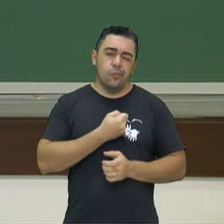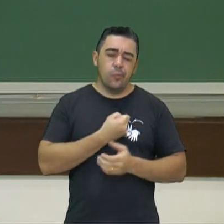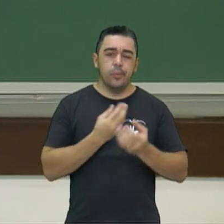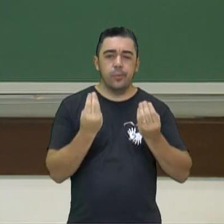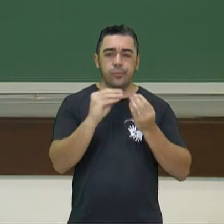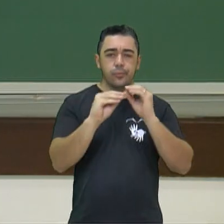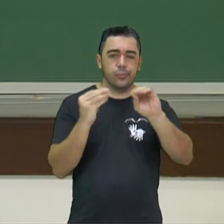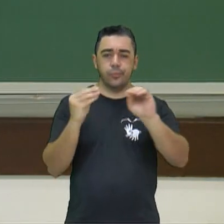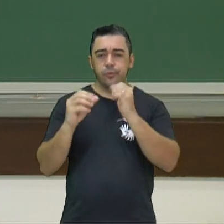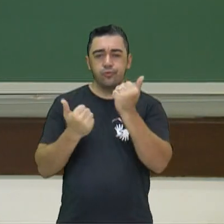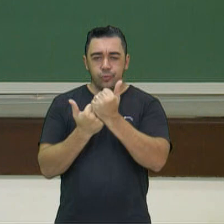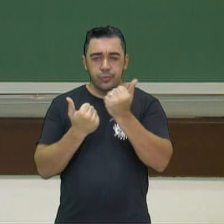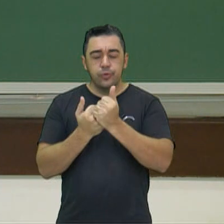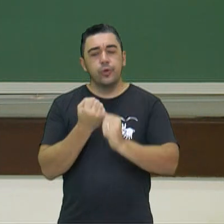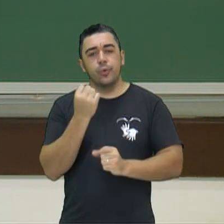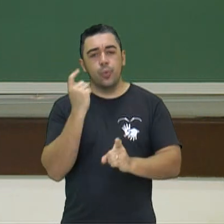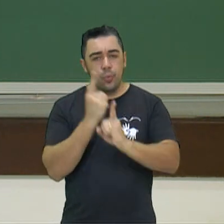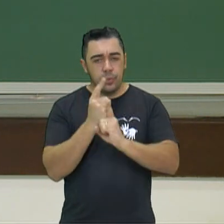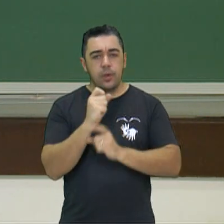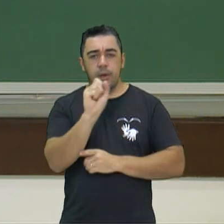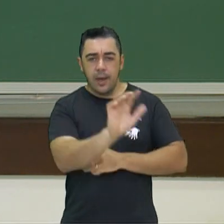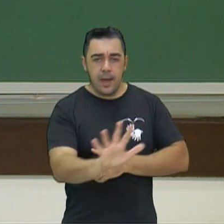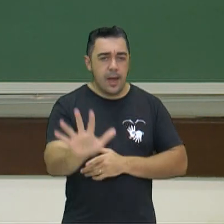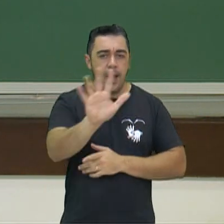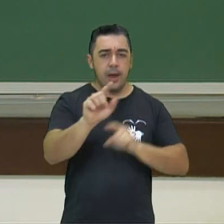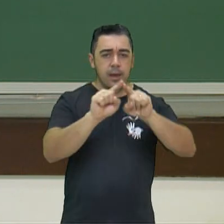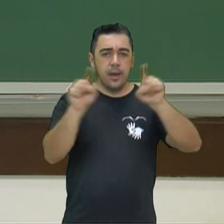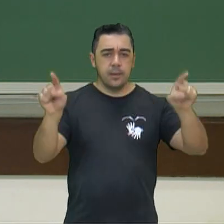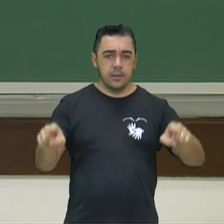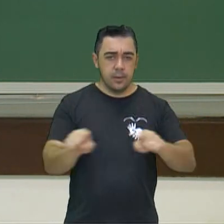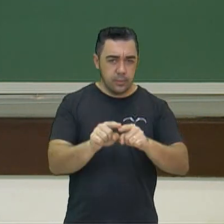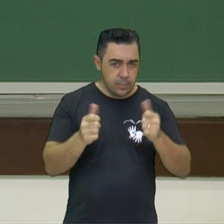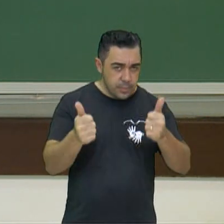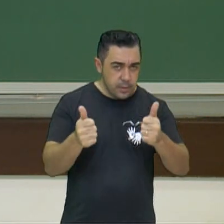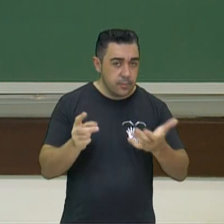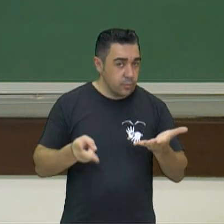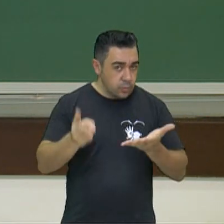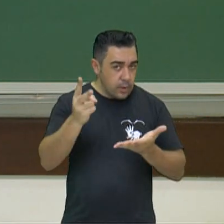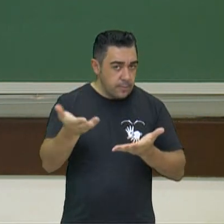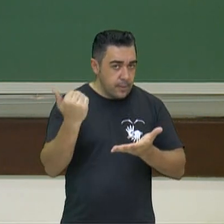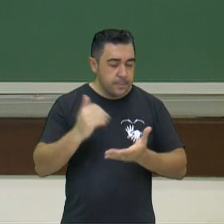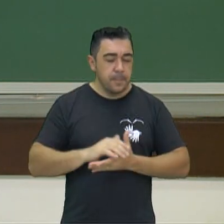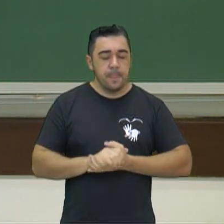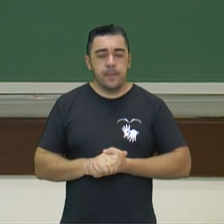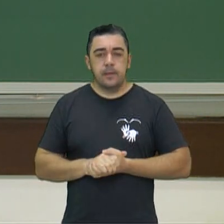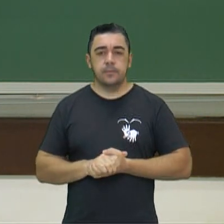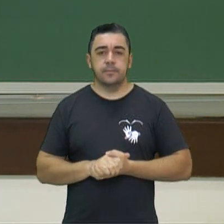para poder achar realmente a área desse retângulo. Vamos continuar?